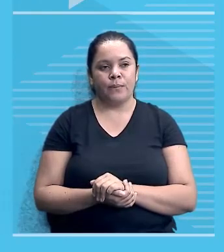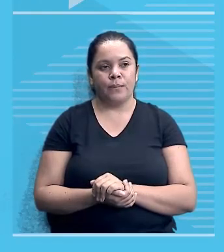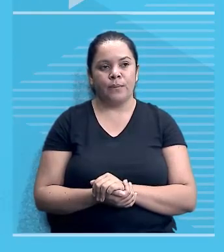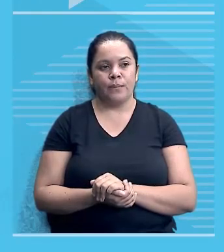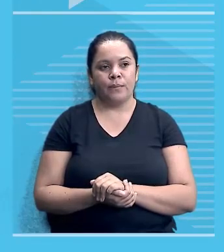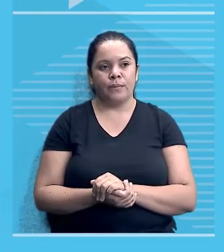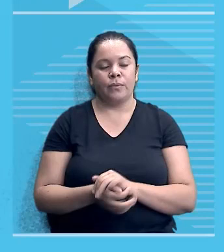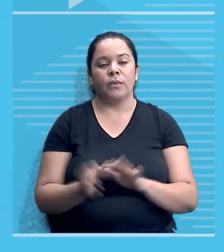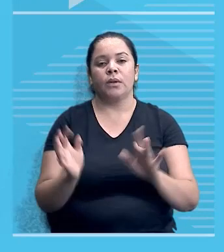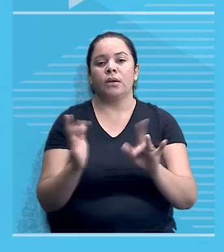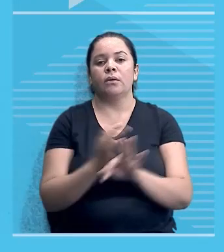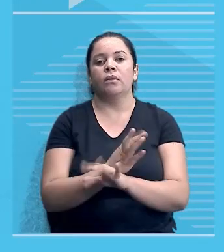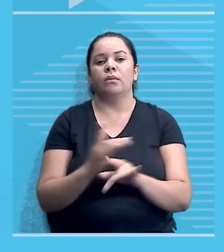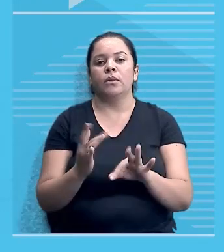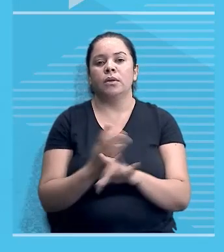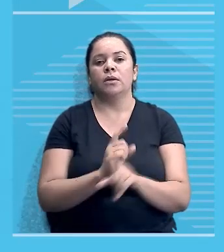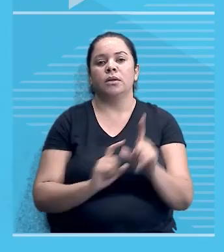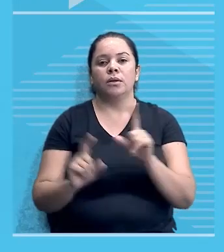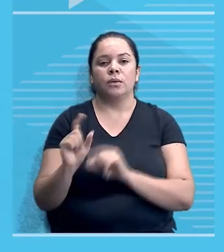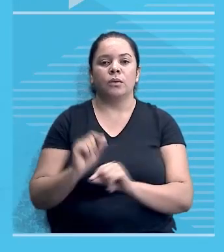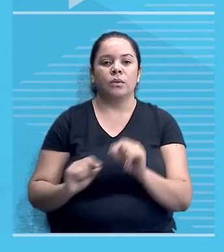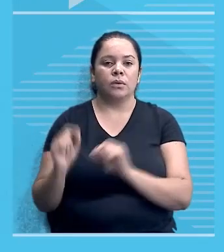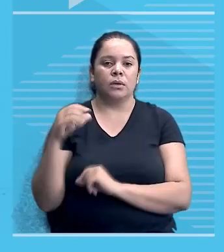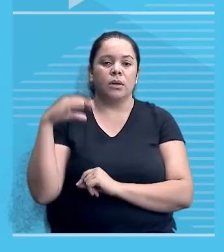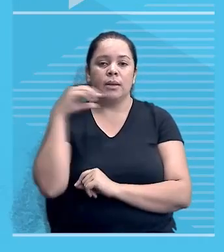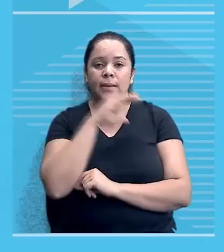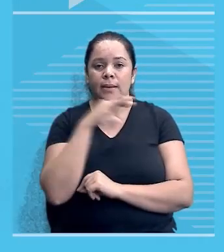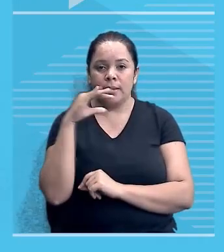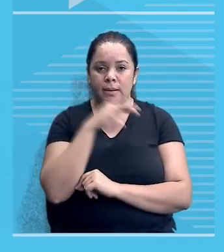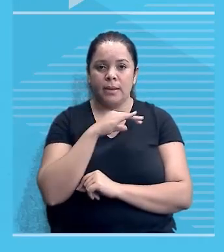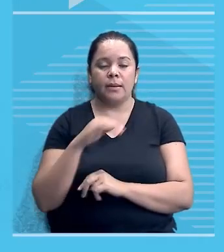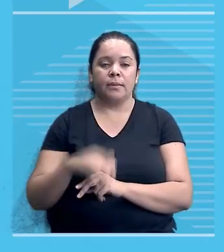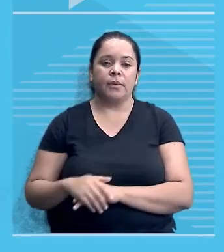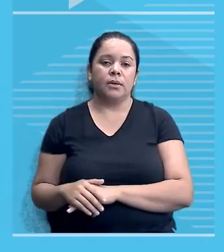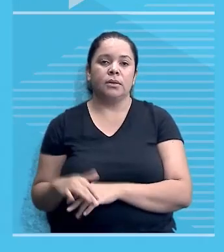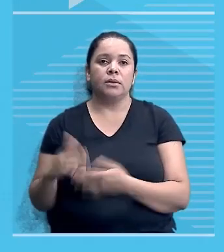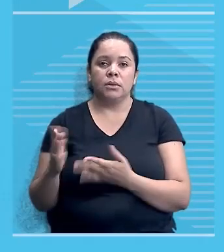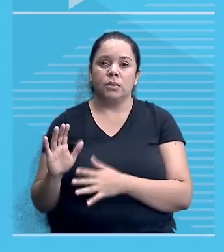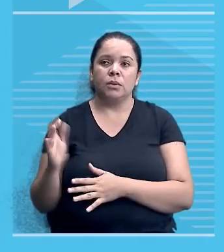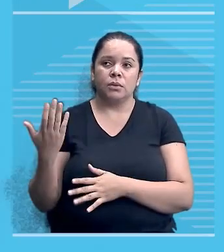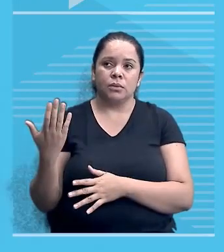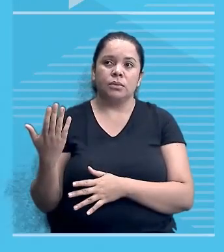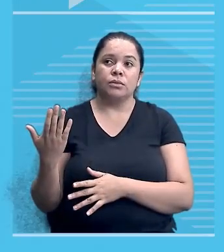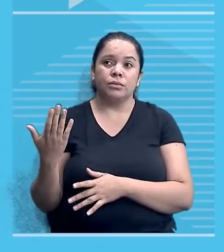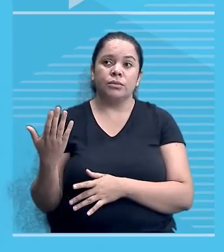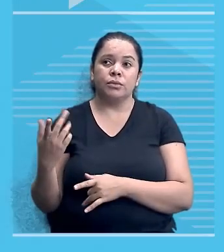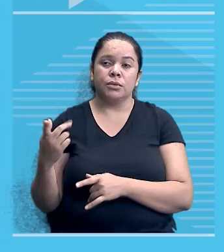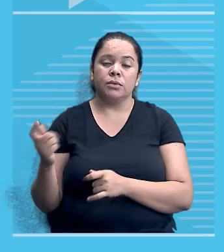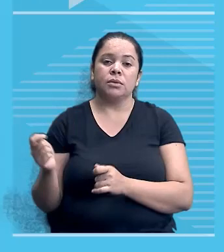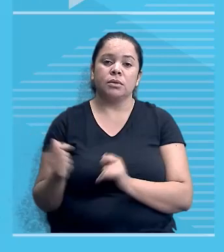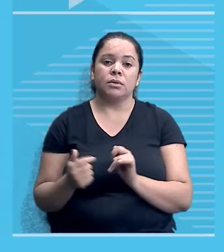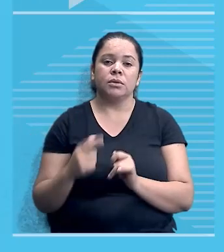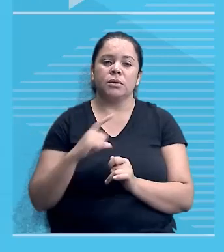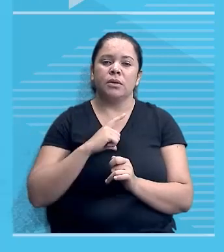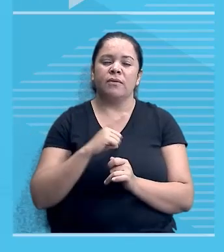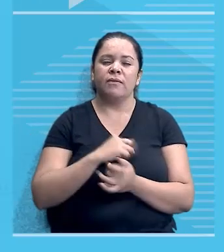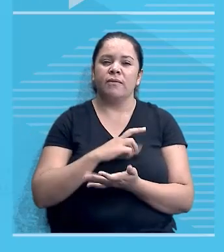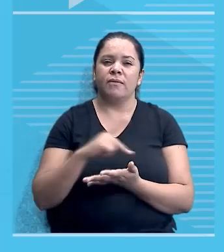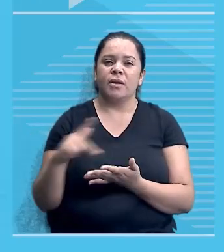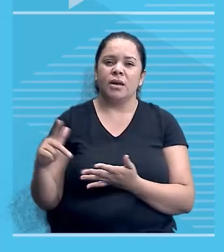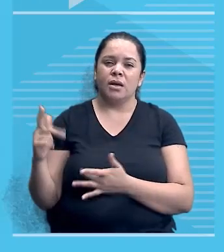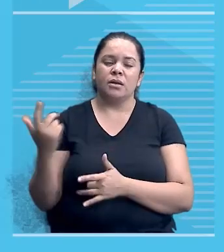organização que acelerado e ainda ocorrência de ter acontecido dessa forma é aparecer uma série de problemas